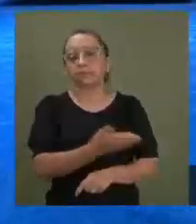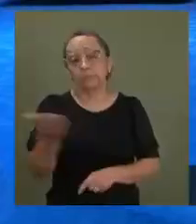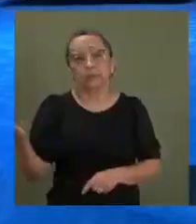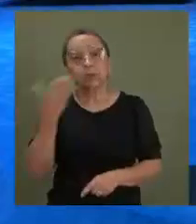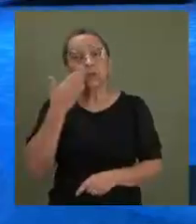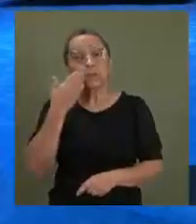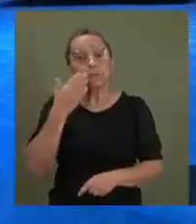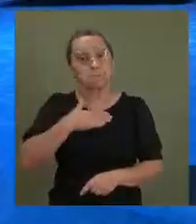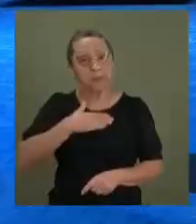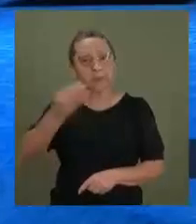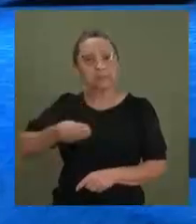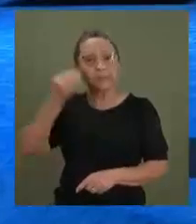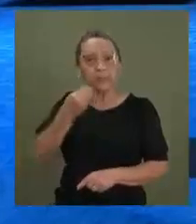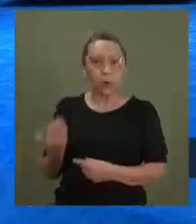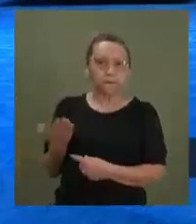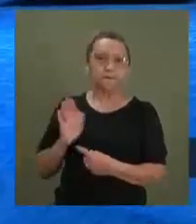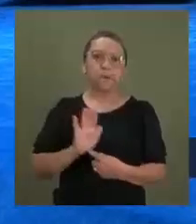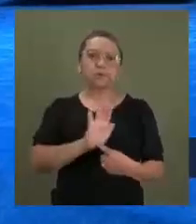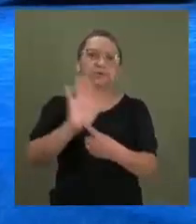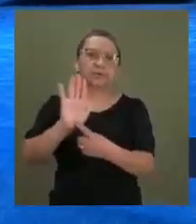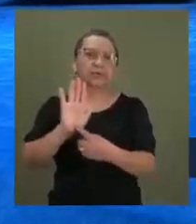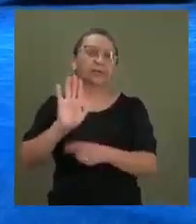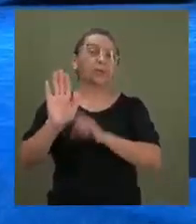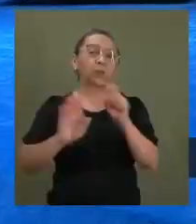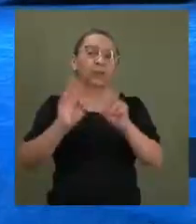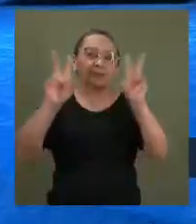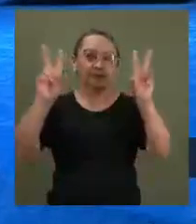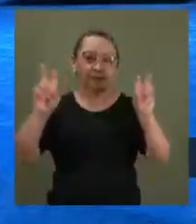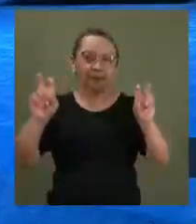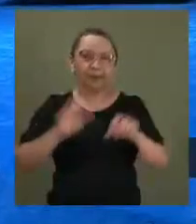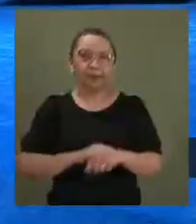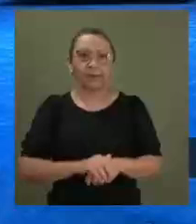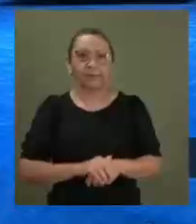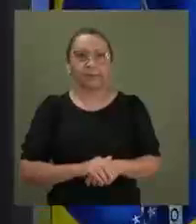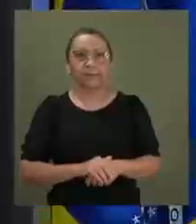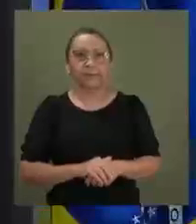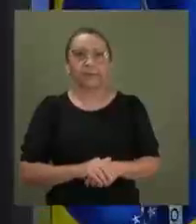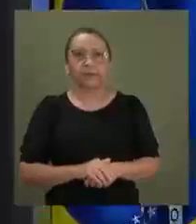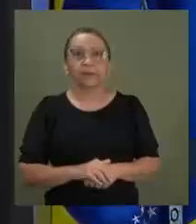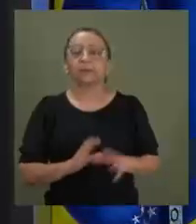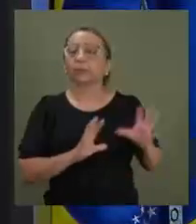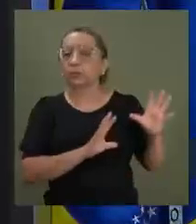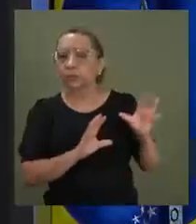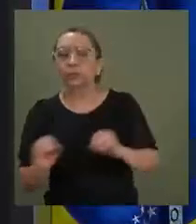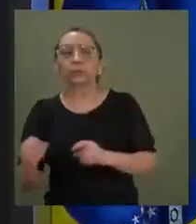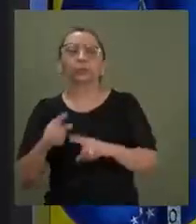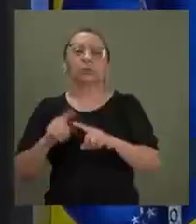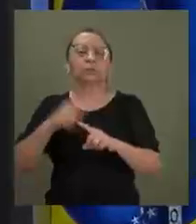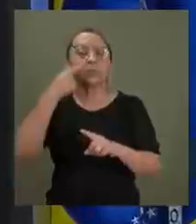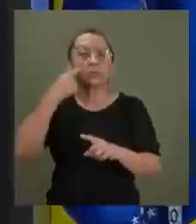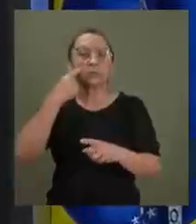experiência em relação às inoculações que estão sendo